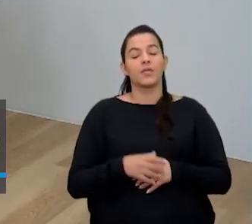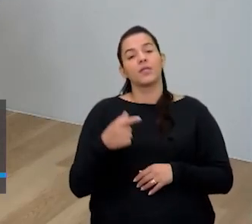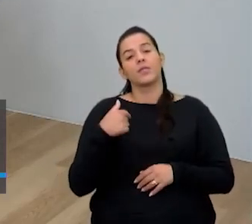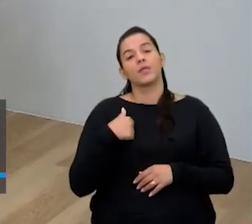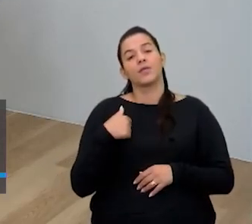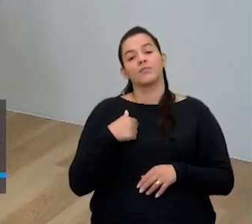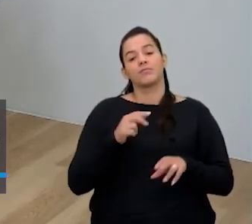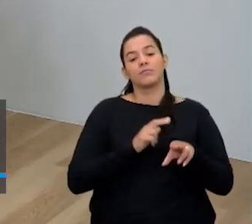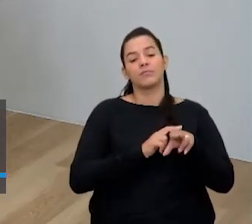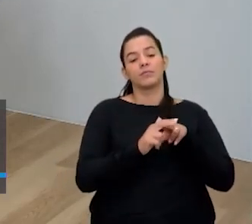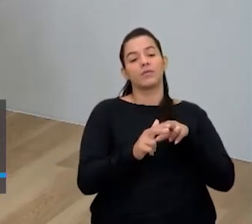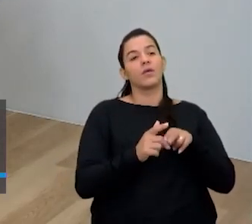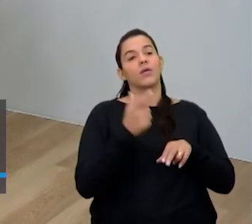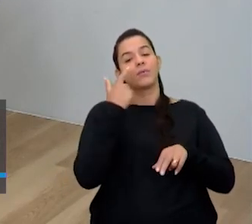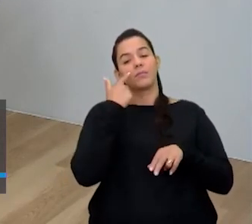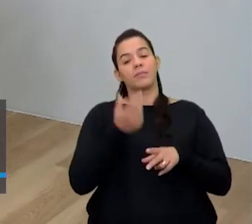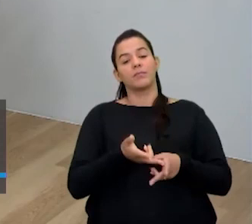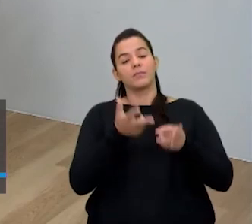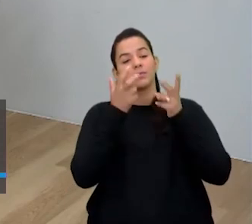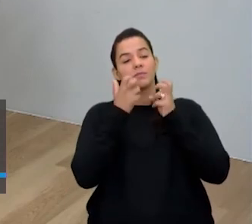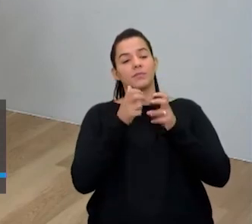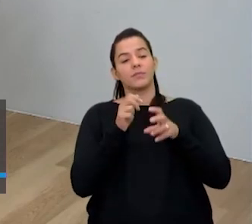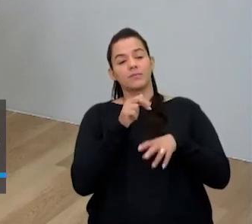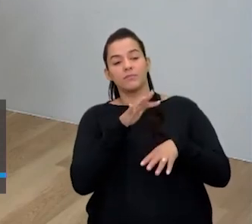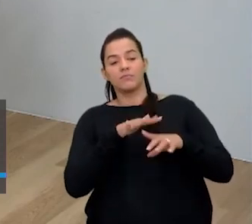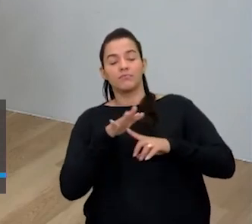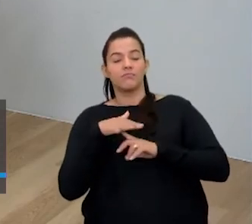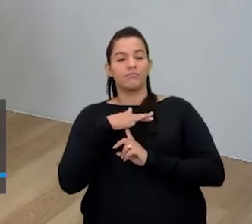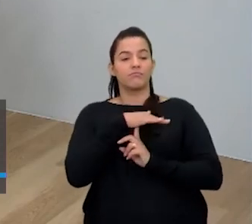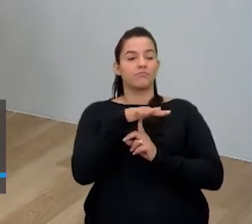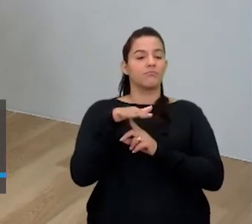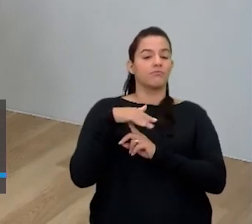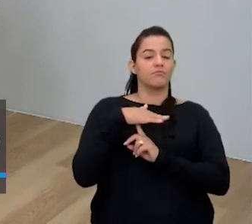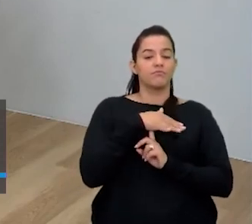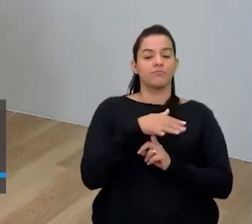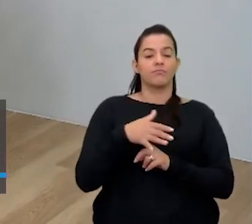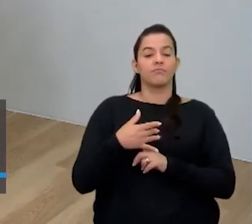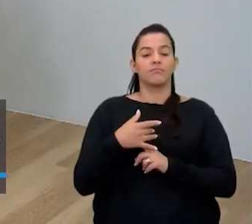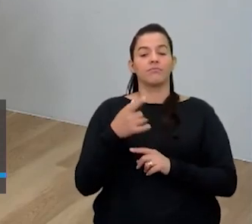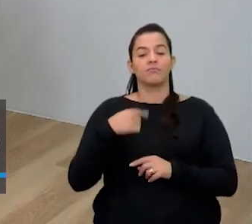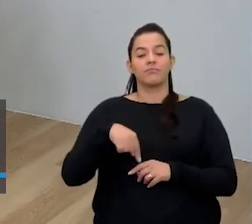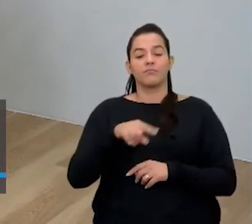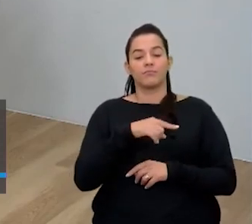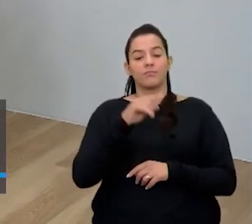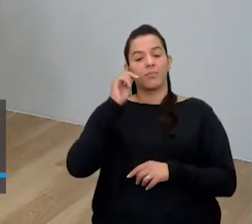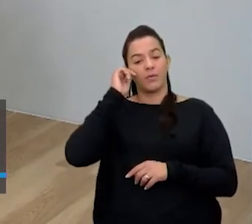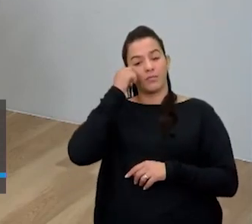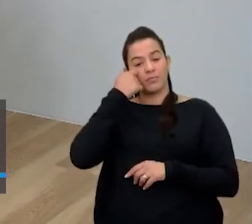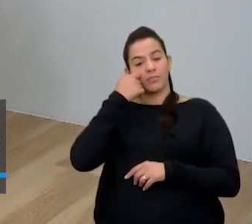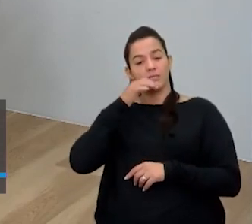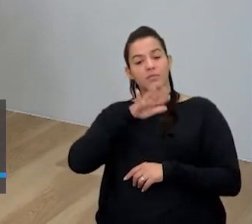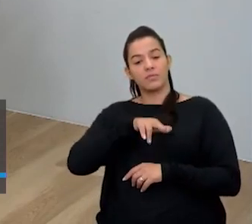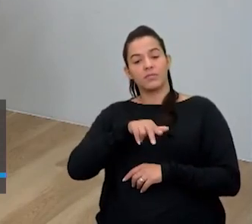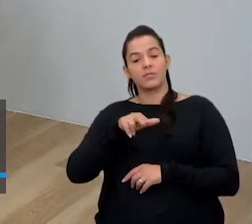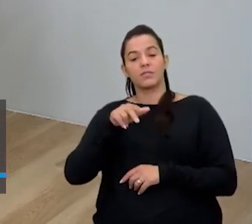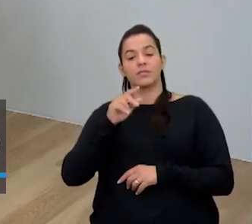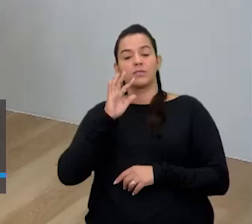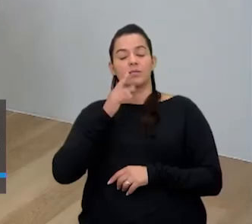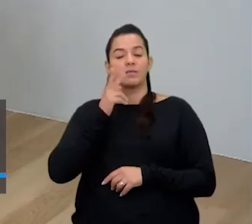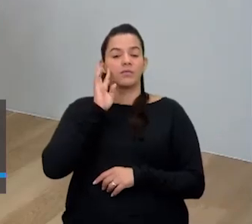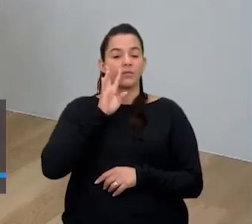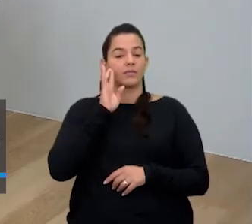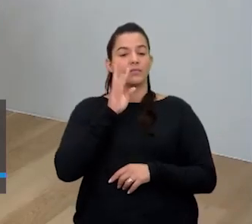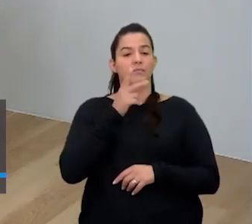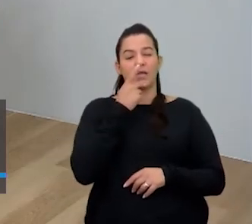eu percebi entre os comerciantes ali, entre os ambulantes, um preto muito simpático, mas que tinha dificuldades de